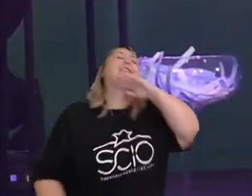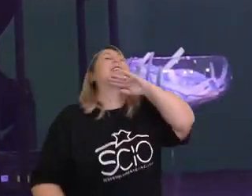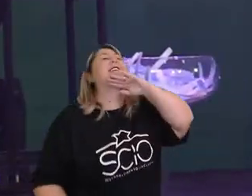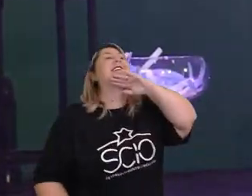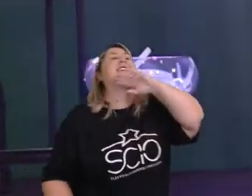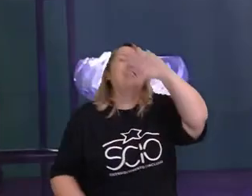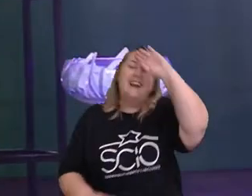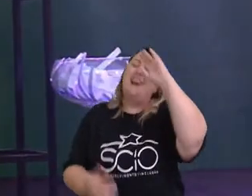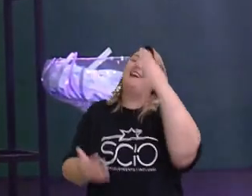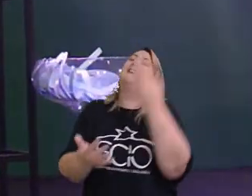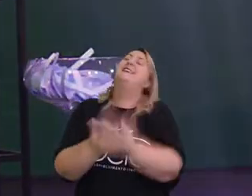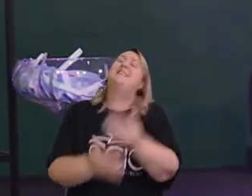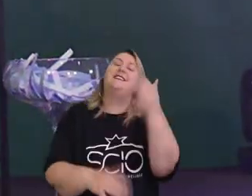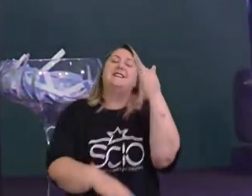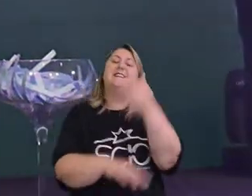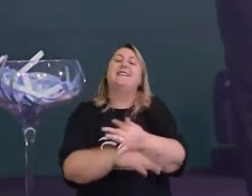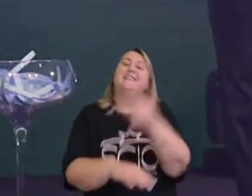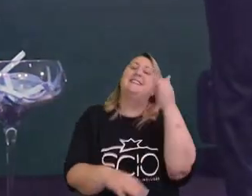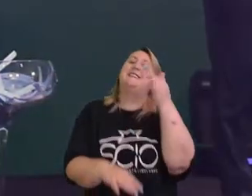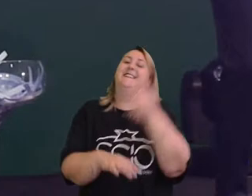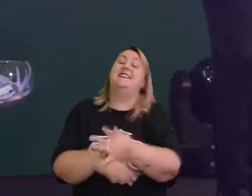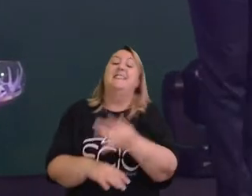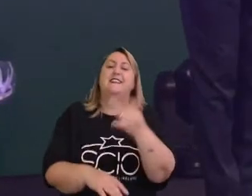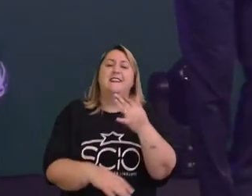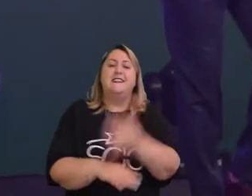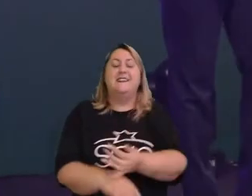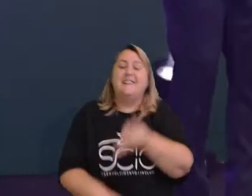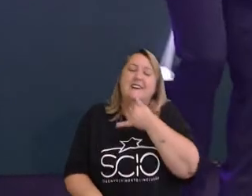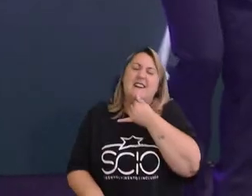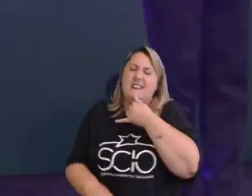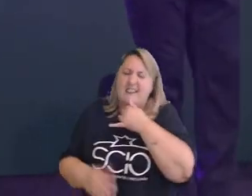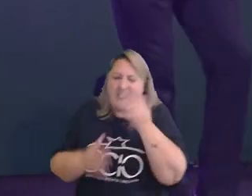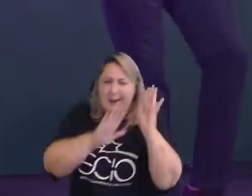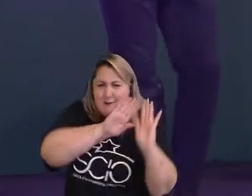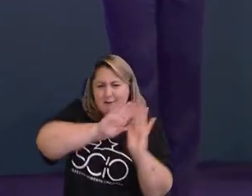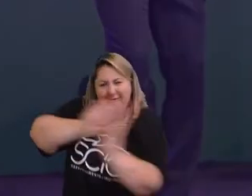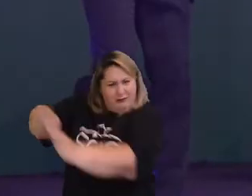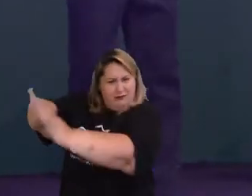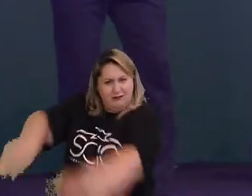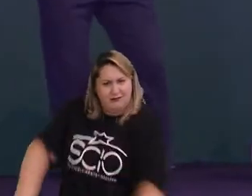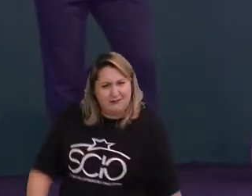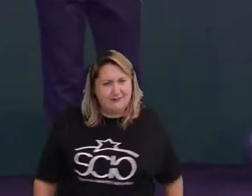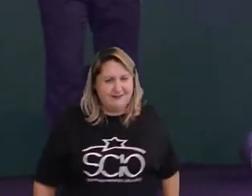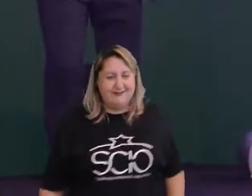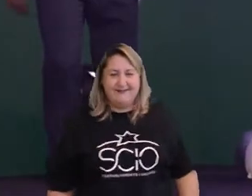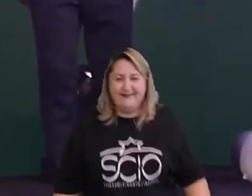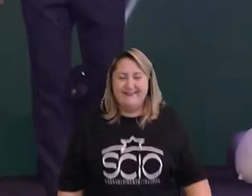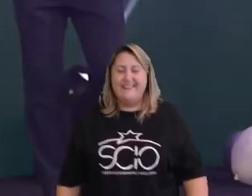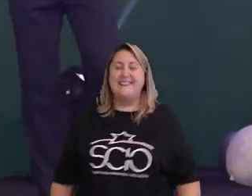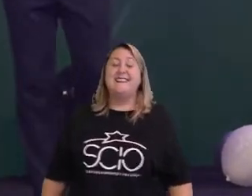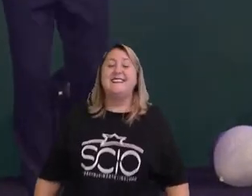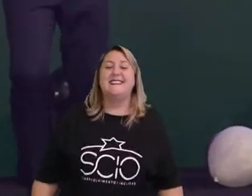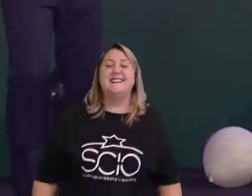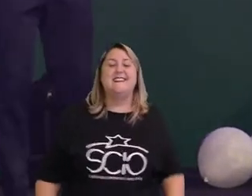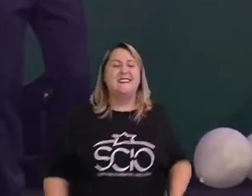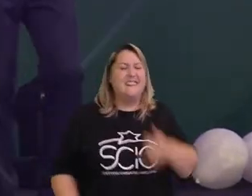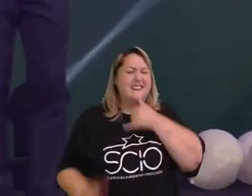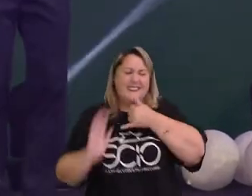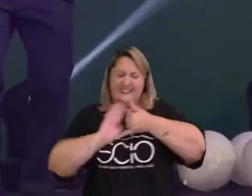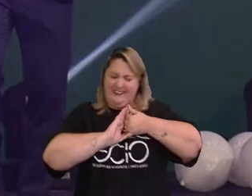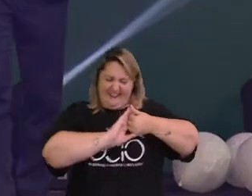essa cabeça, mete o pé e vai na fé. Manda essa tristeza embora. Manda embora, manda